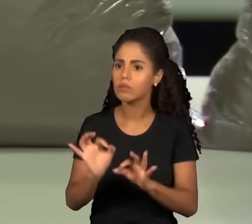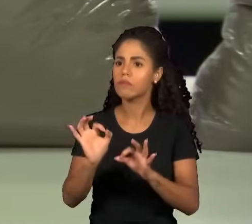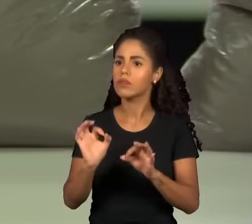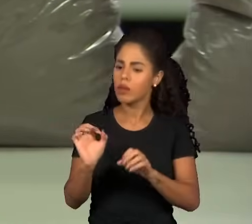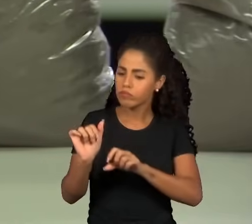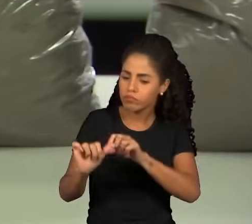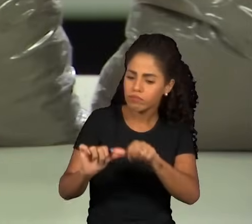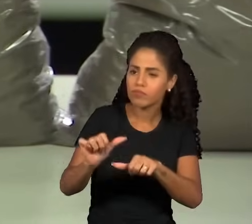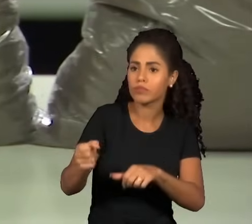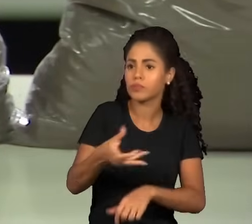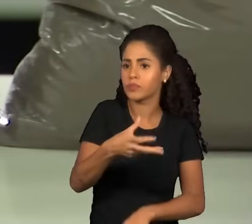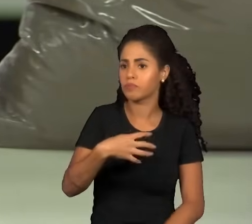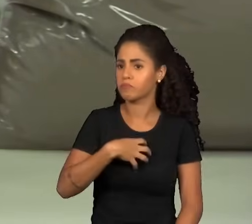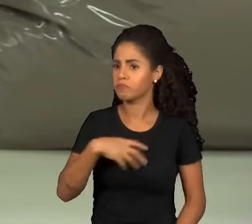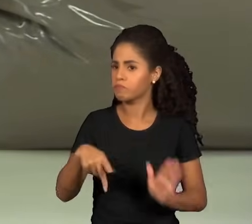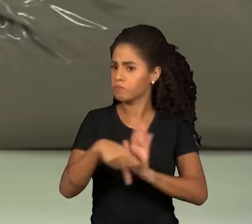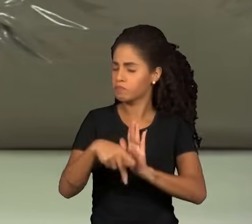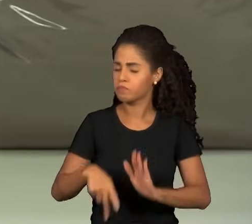transformação.